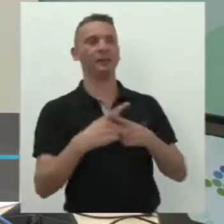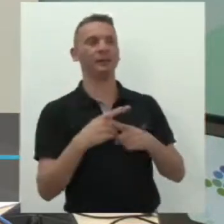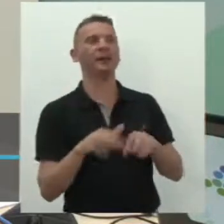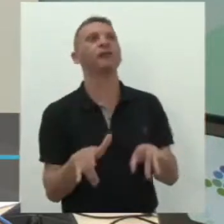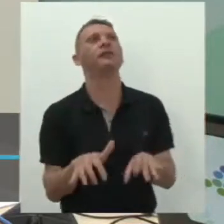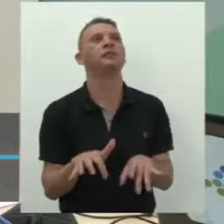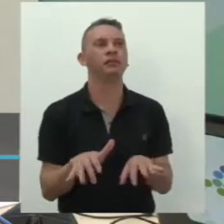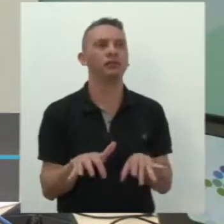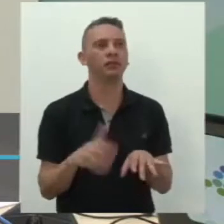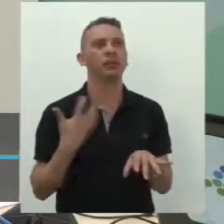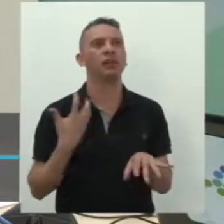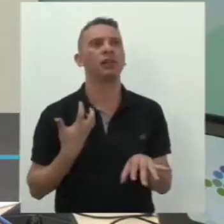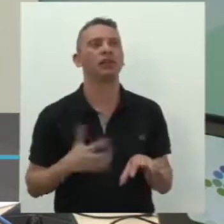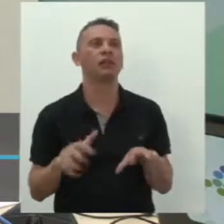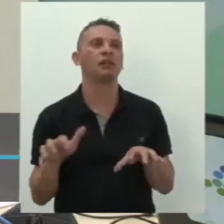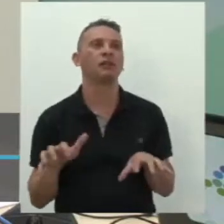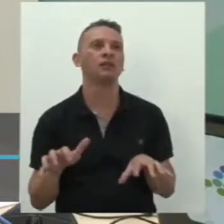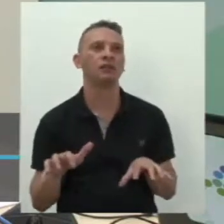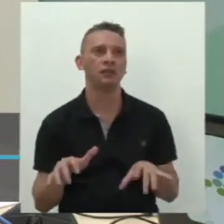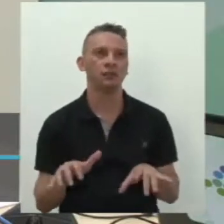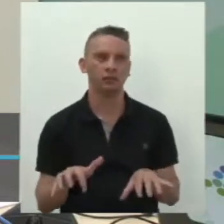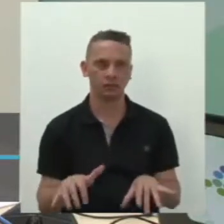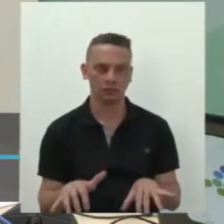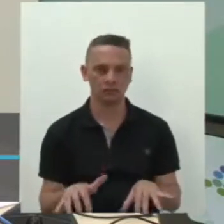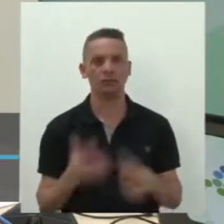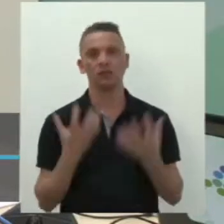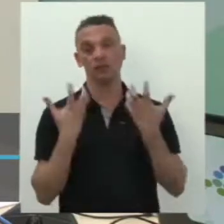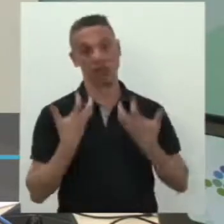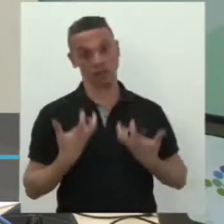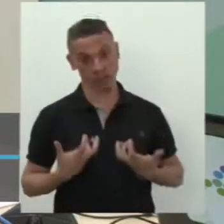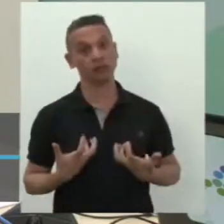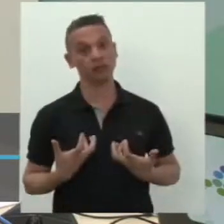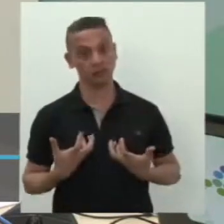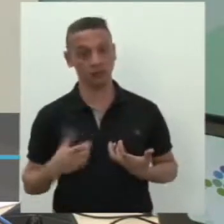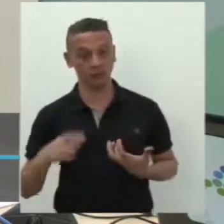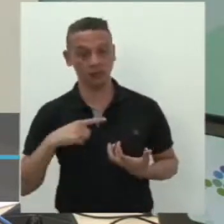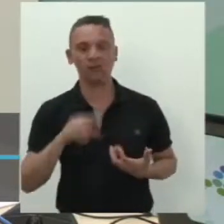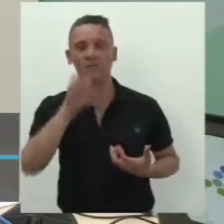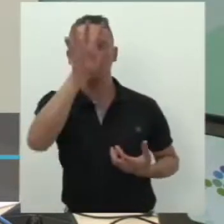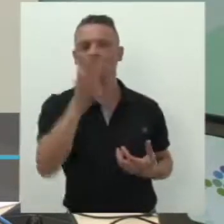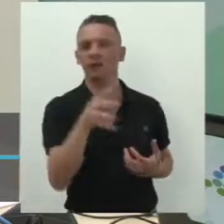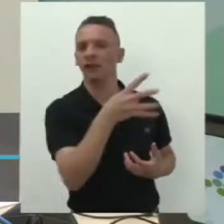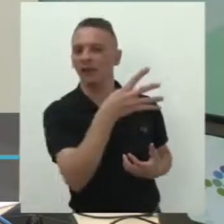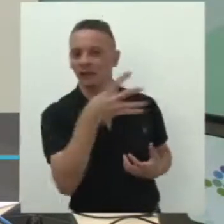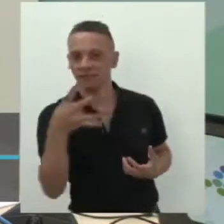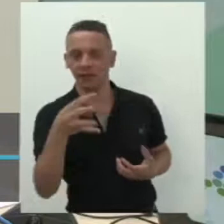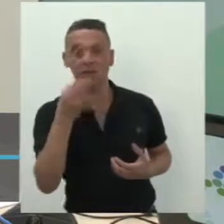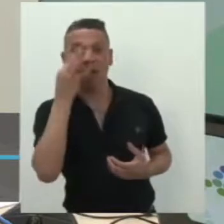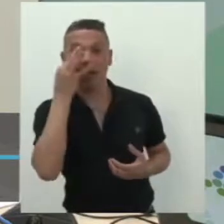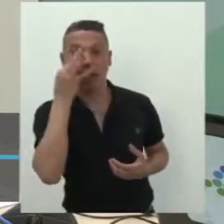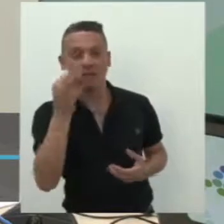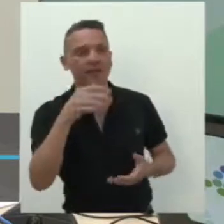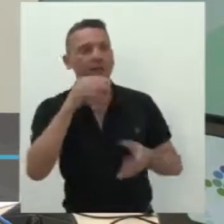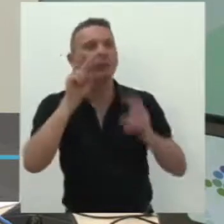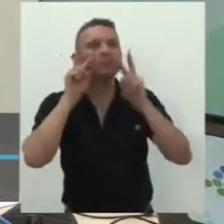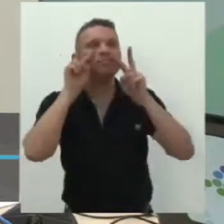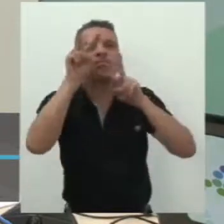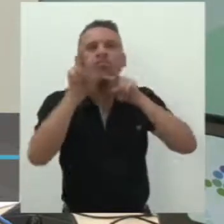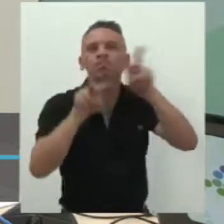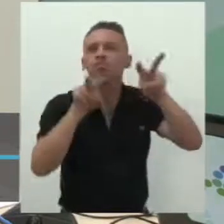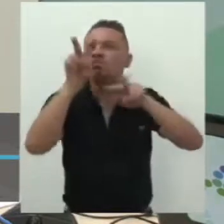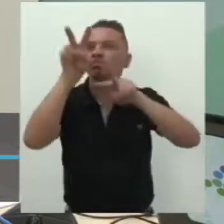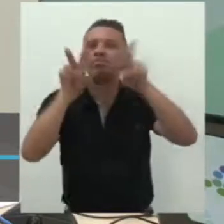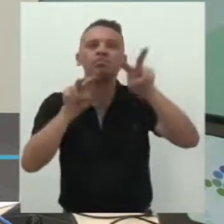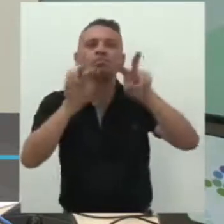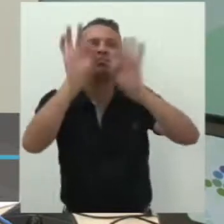Vocês podem observar que o Excel são várias células, a gente sempre tem que estar atento né? São muitas referências, aí, muitos